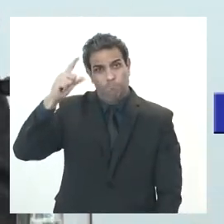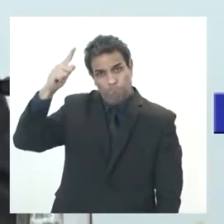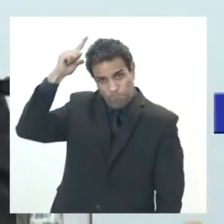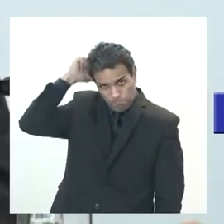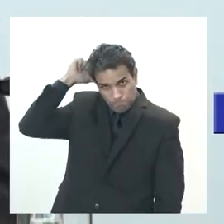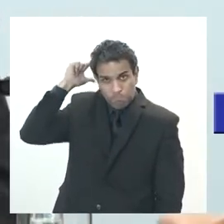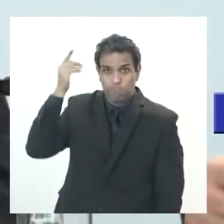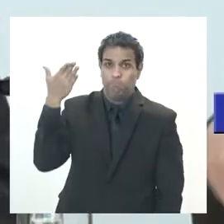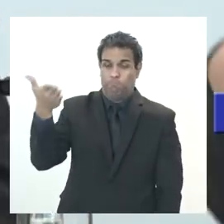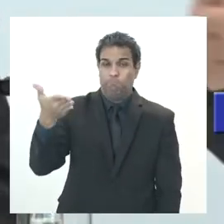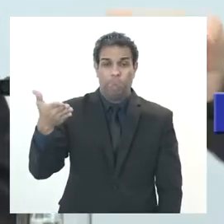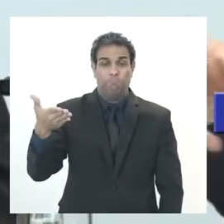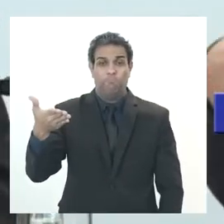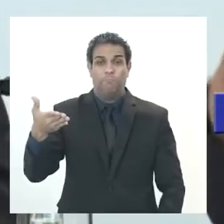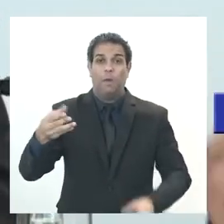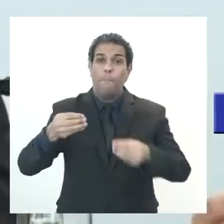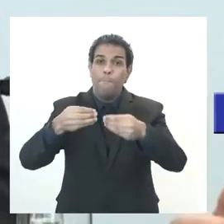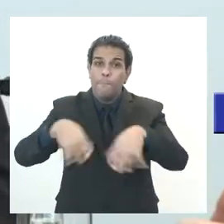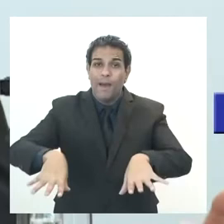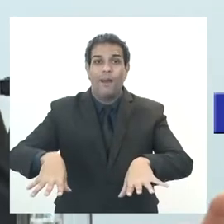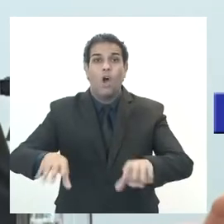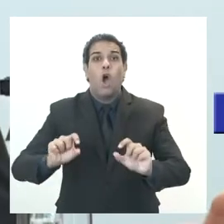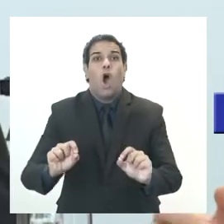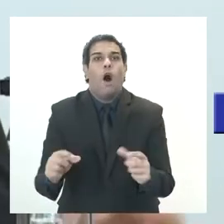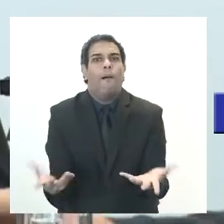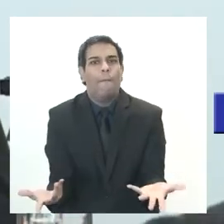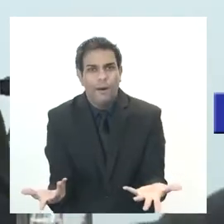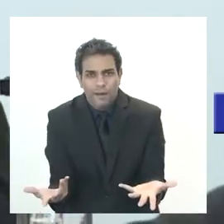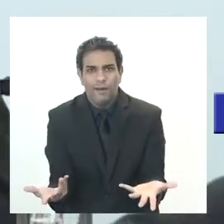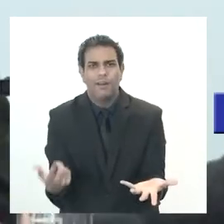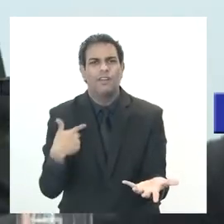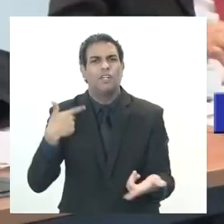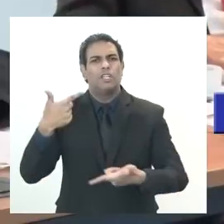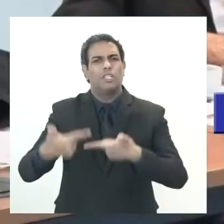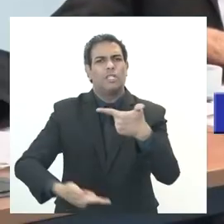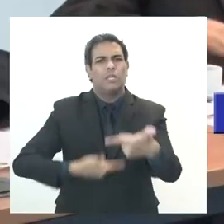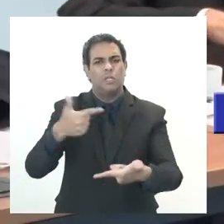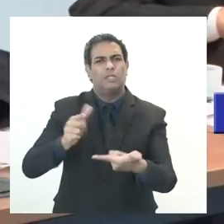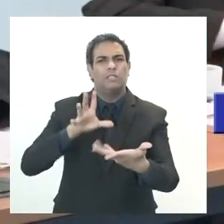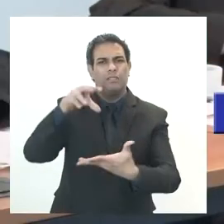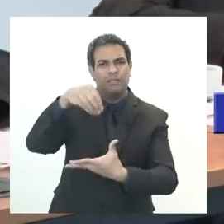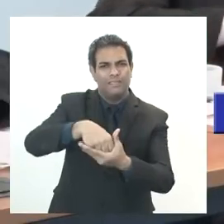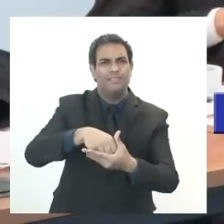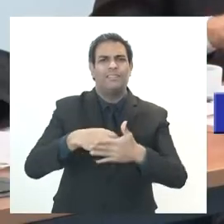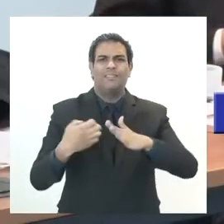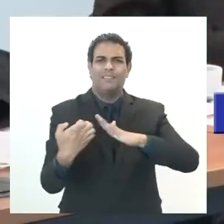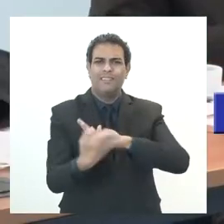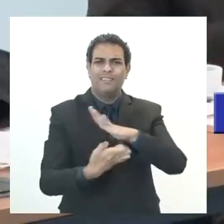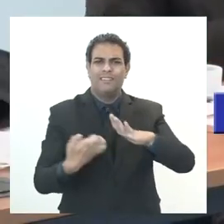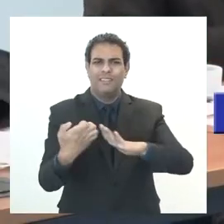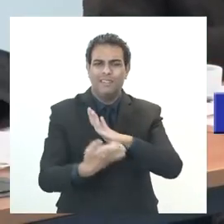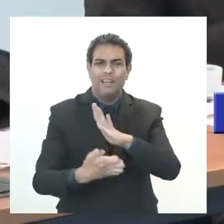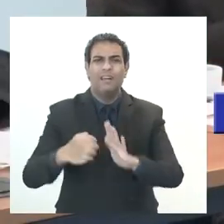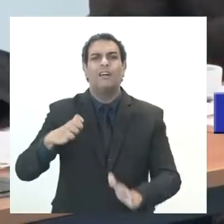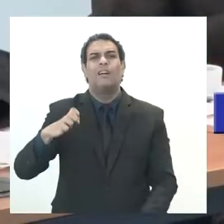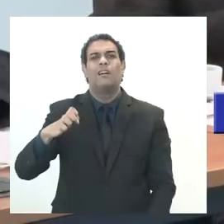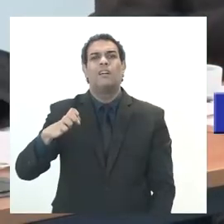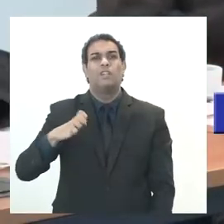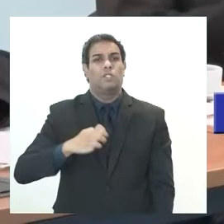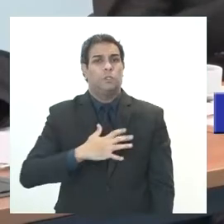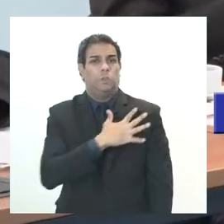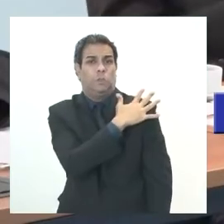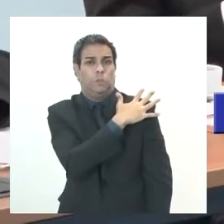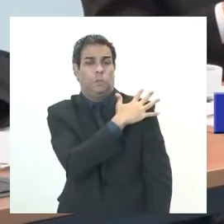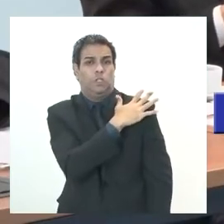bíblico que ele é pode muito bem nos ajudar a compreender eu trabalhei muito tempo na Embratel comigo né Paulo sabe disso os